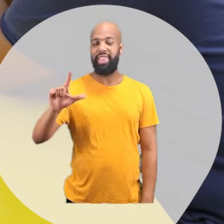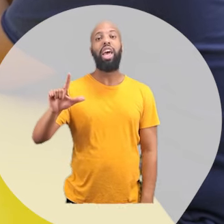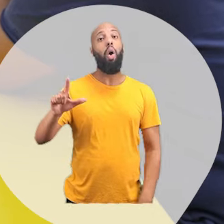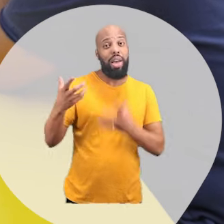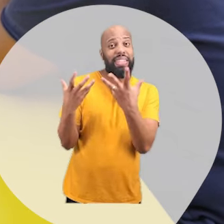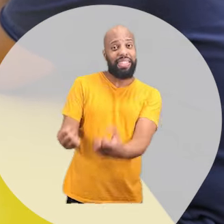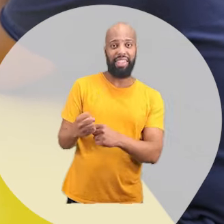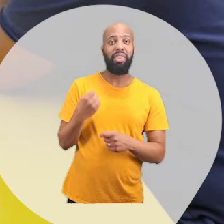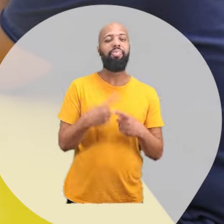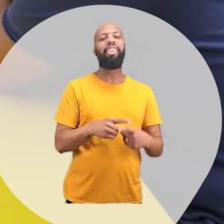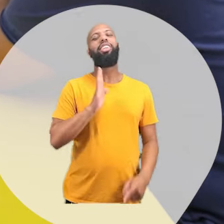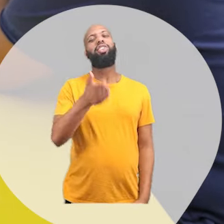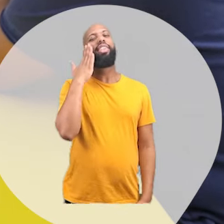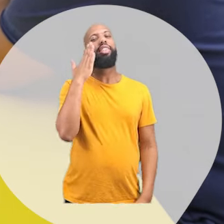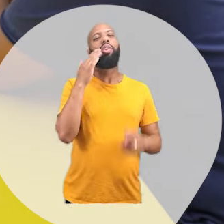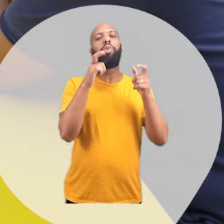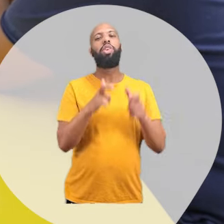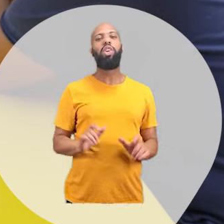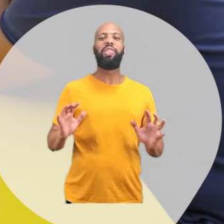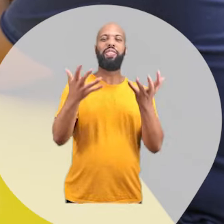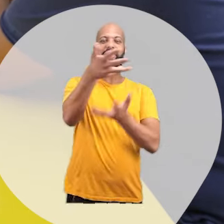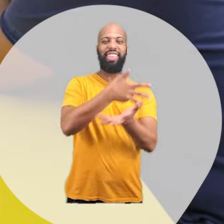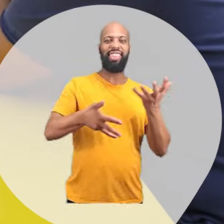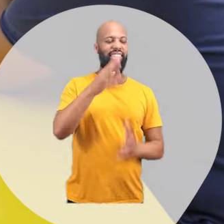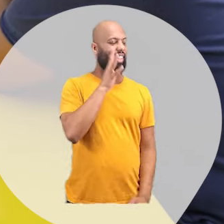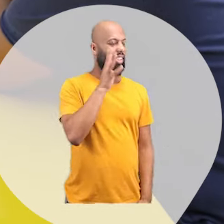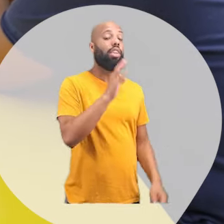saindo daqui já sabemos onde fazer a confraternização